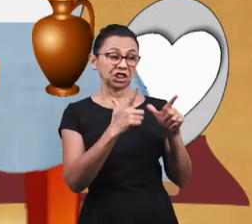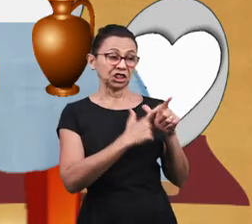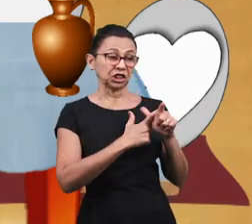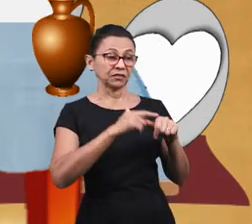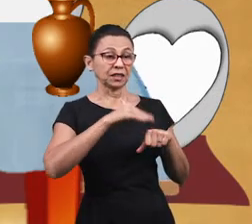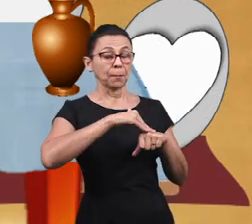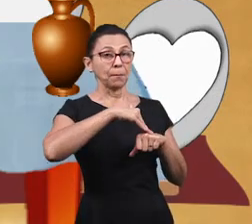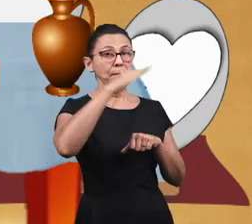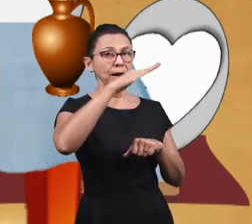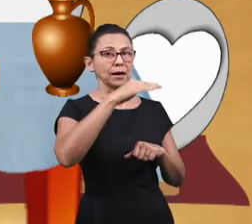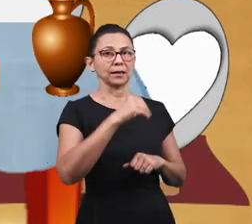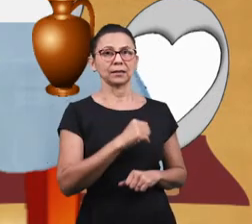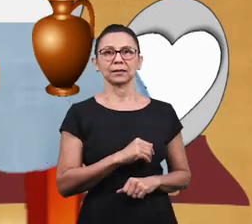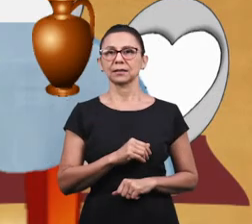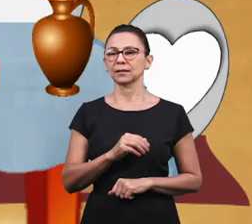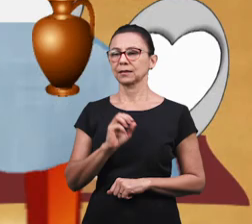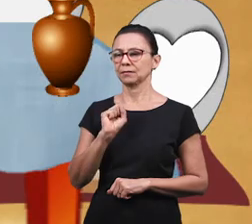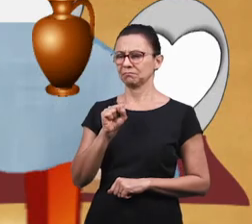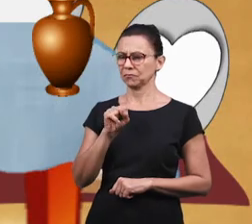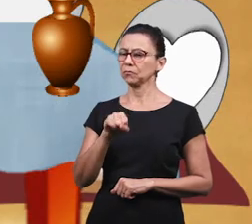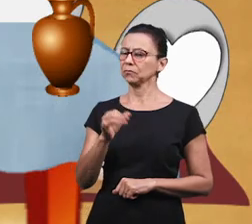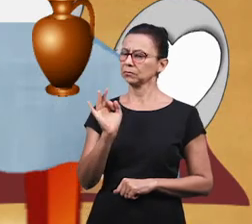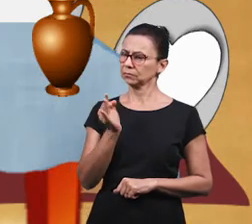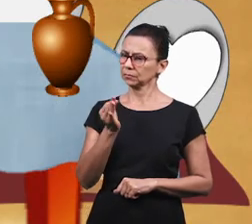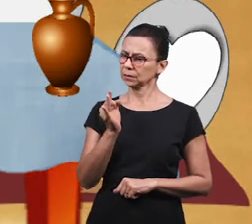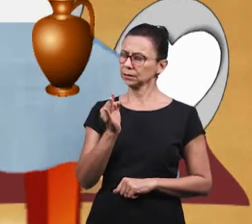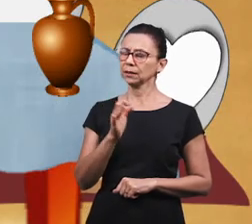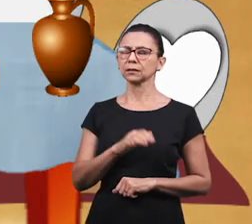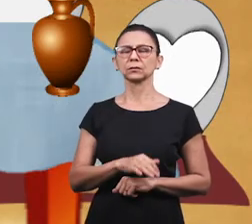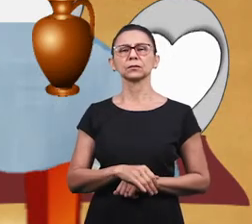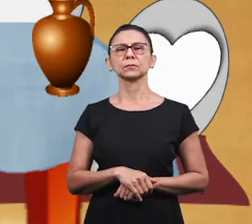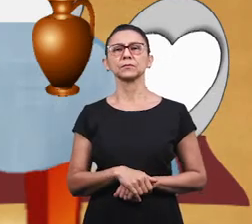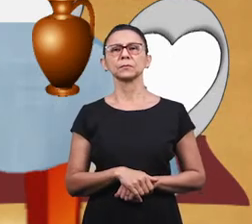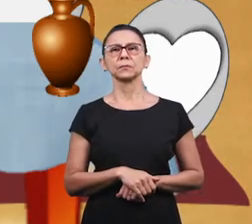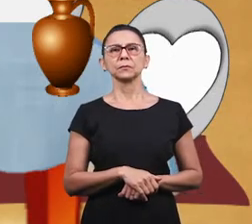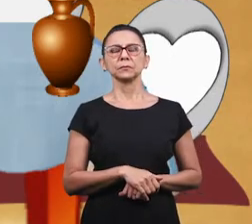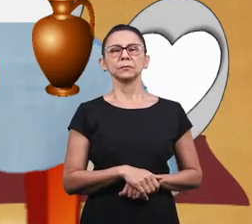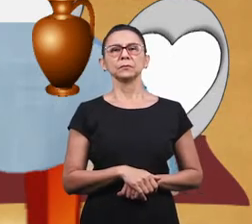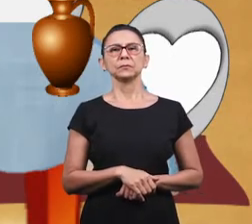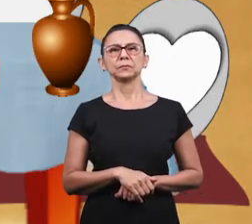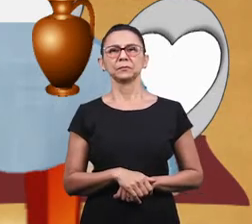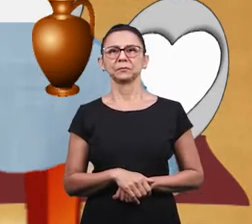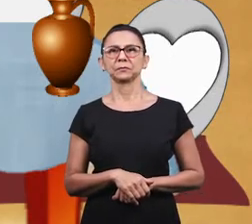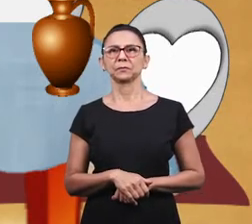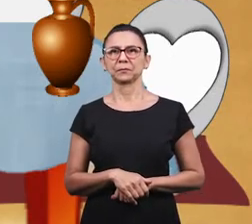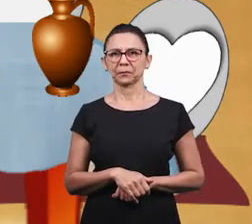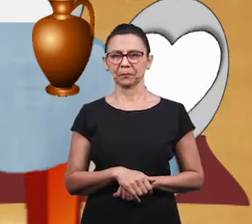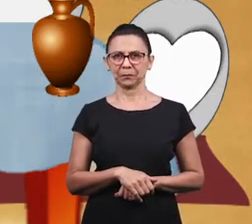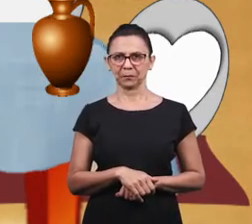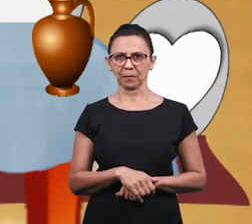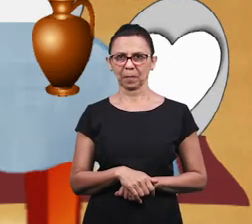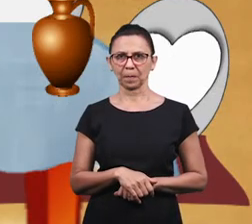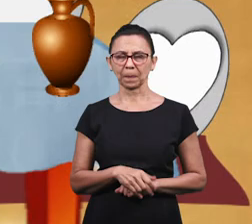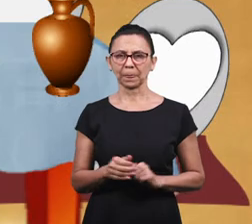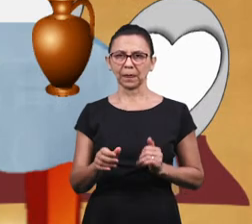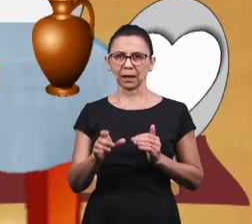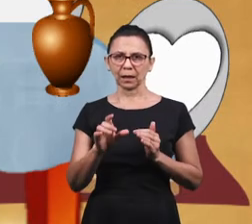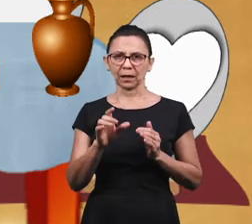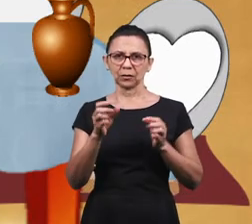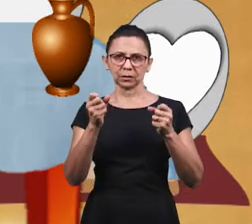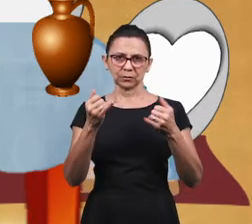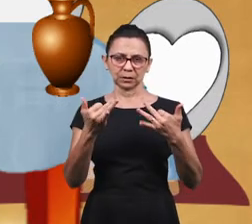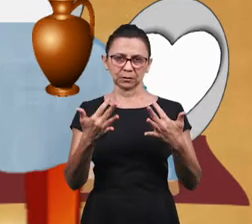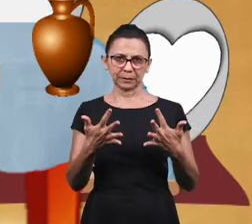Jesus então disse: você está certo. Vou dar uma explicação antes aqui de contar o restinho